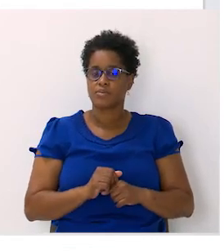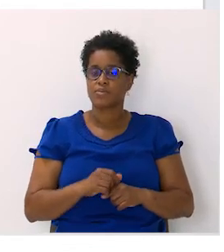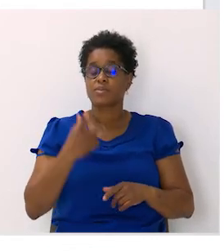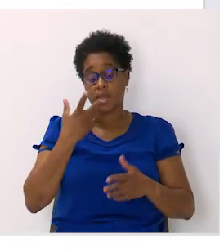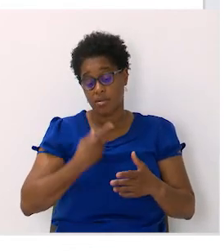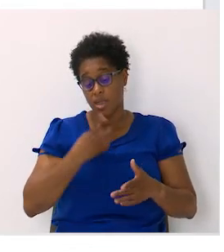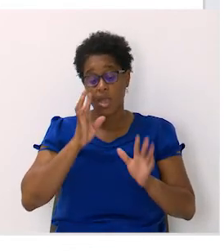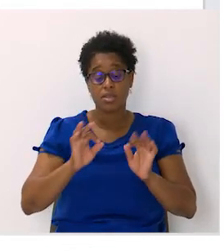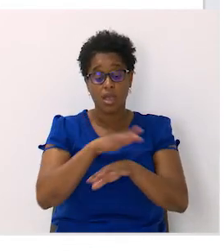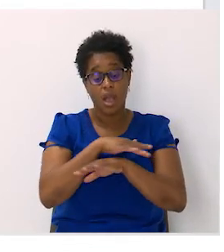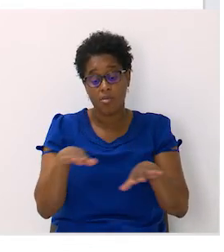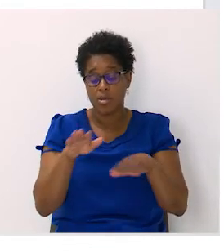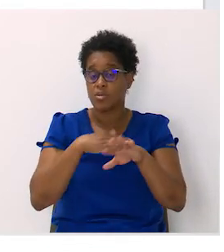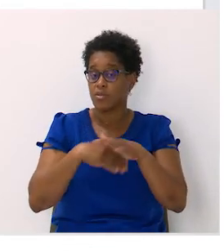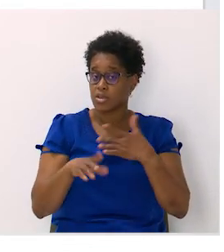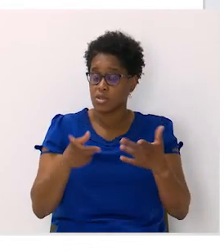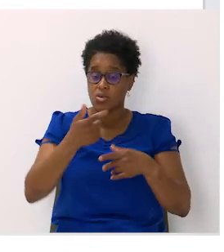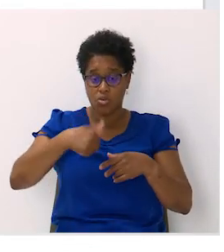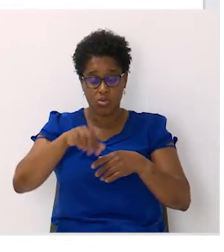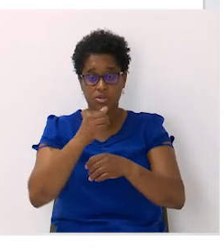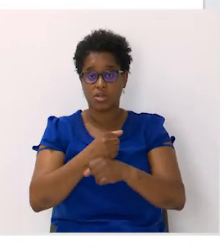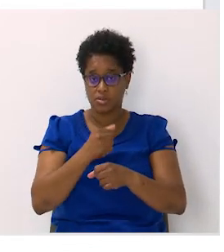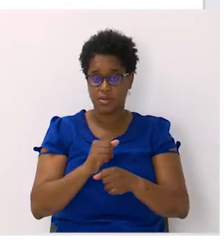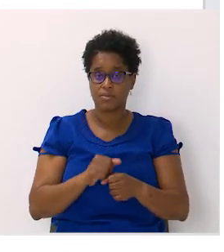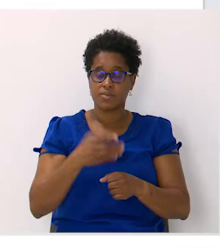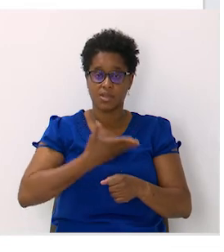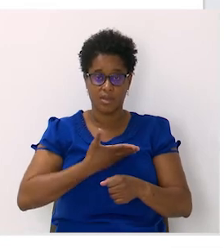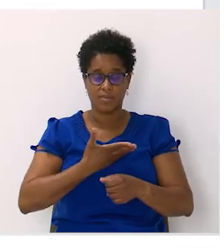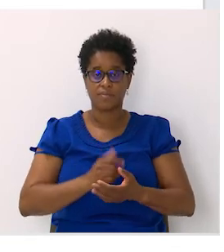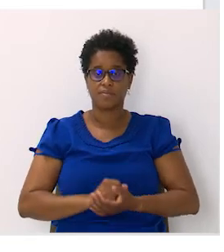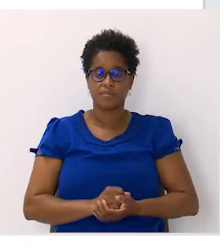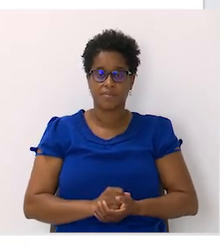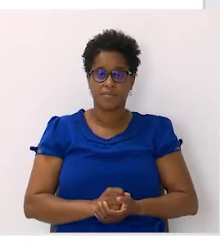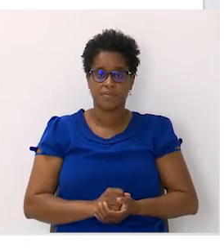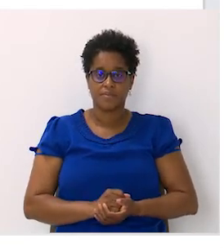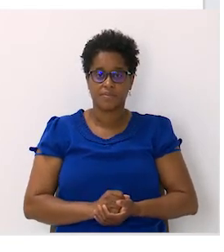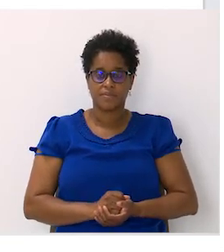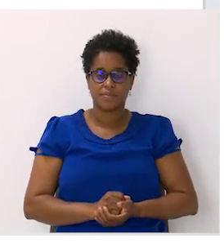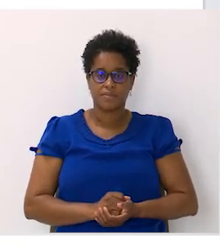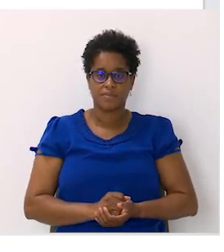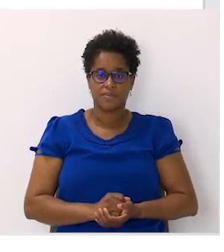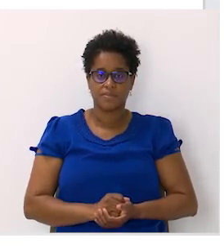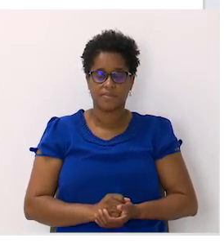64. Sendo assim, acabamos de resolver o nosso exercício D.